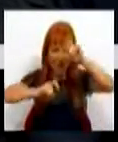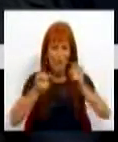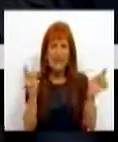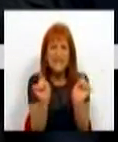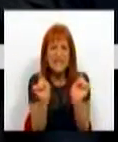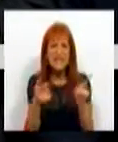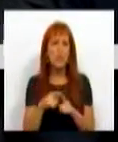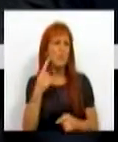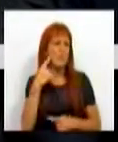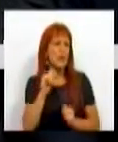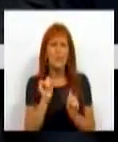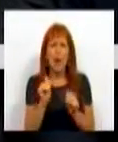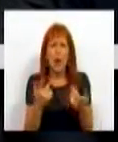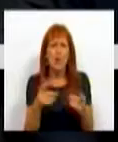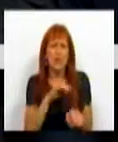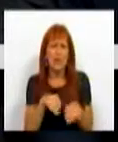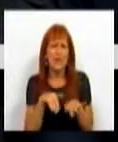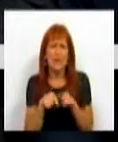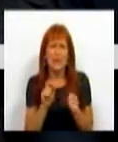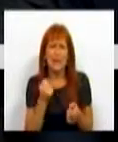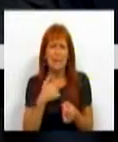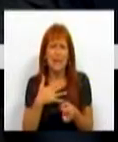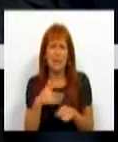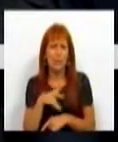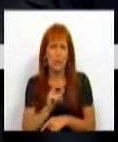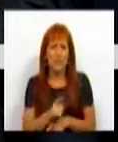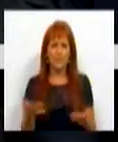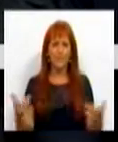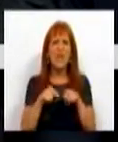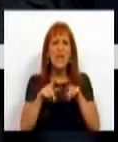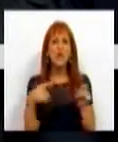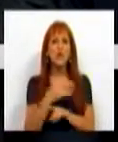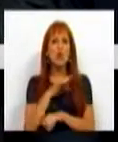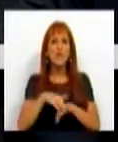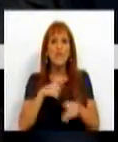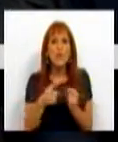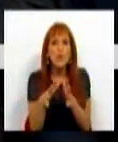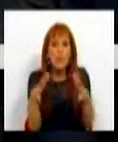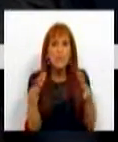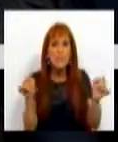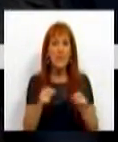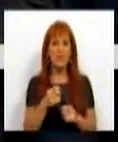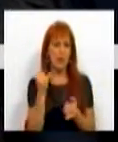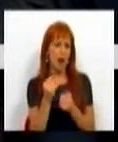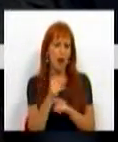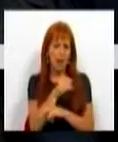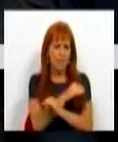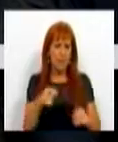gráficozinho que eu acho que revela bem aquilo que os senhores fizeram nas empresas portuguesas. Isto é o que os senhores fizeram, isto é o crescimento das